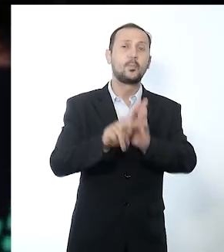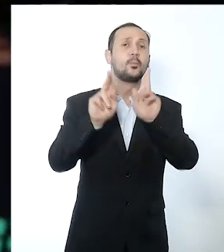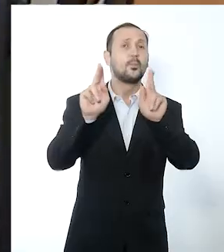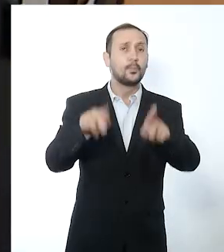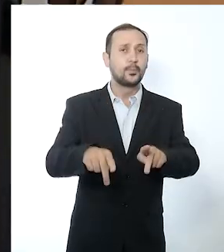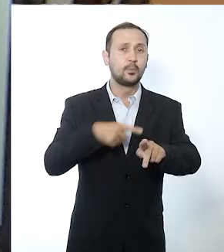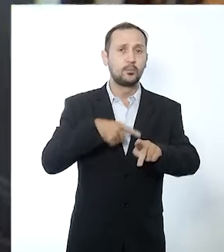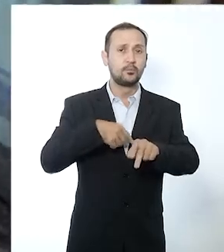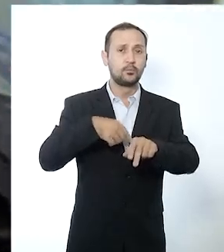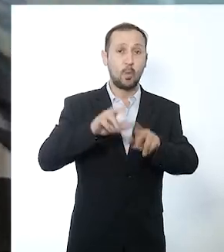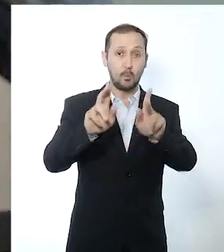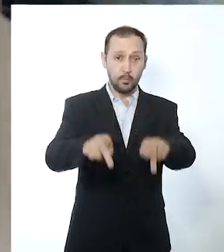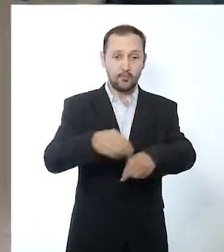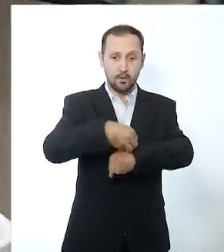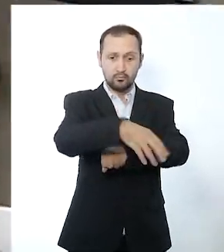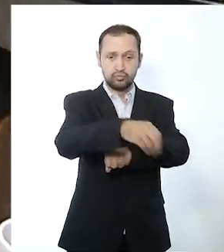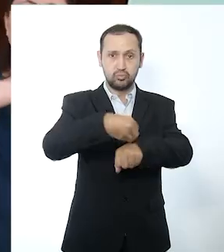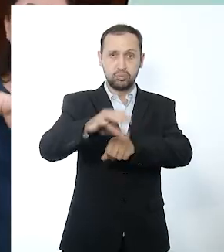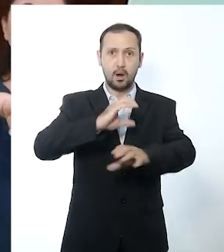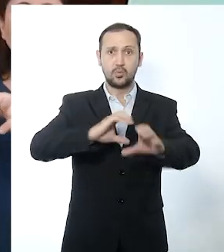pública cheguem até a população.